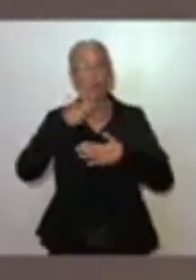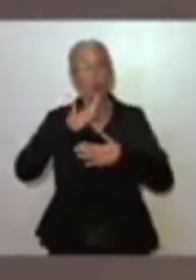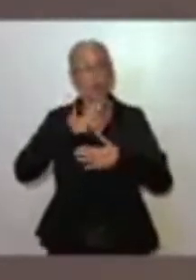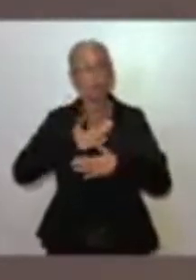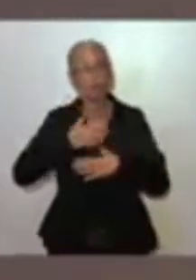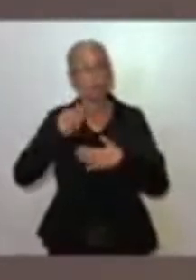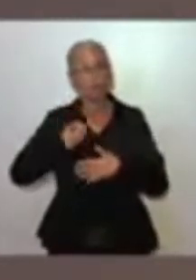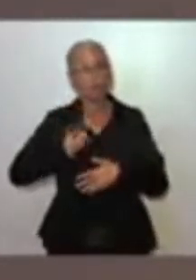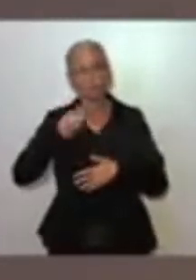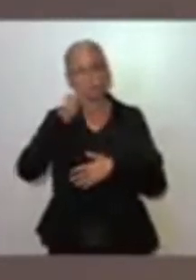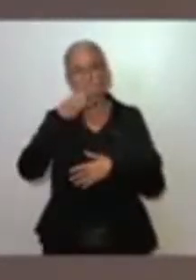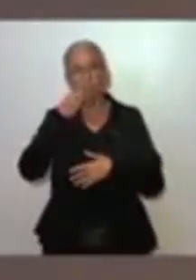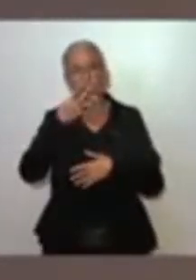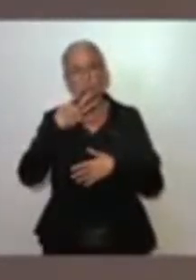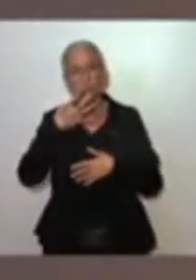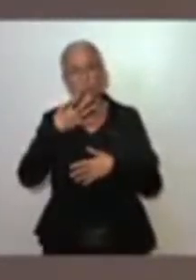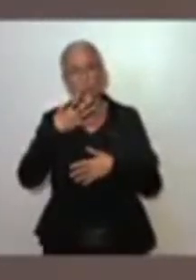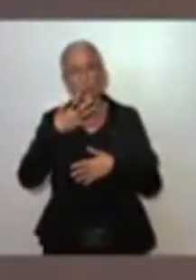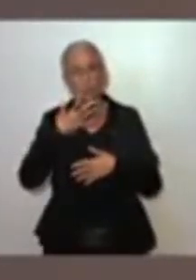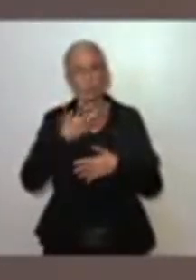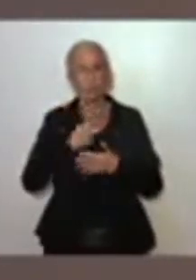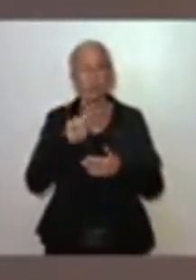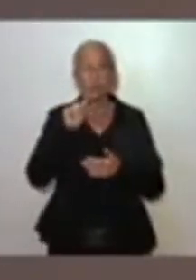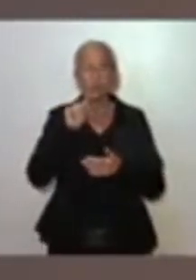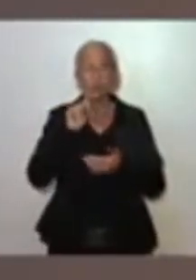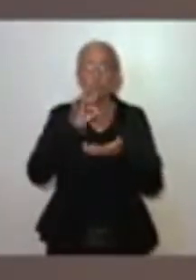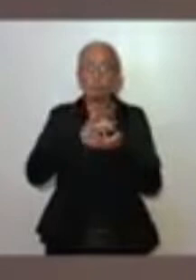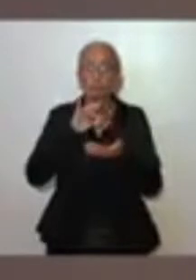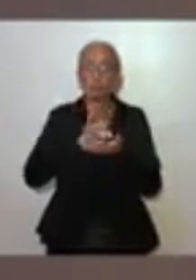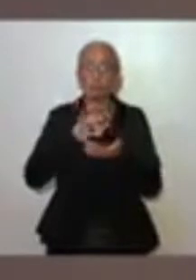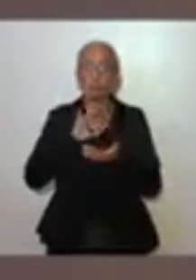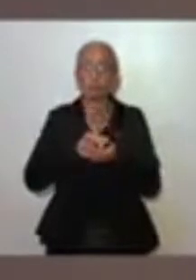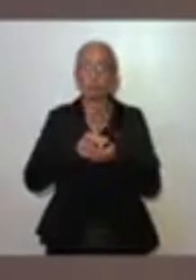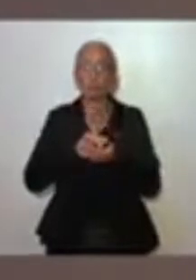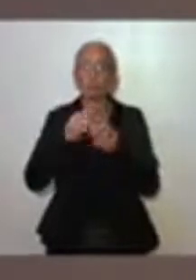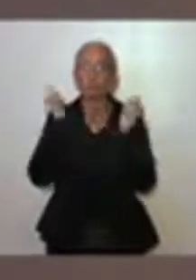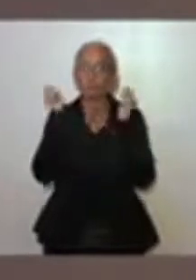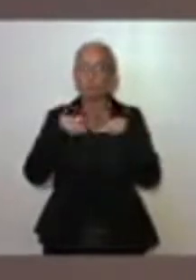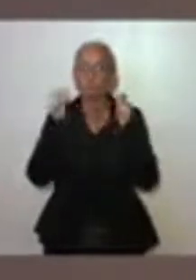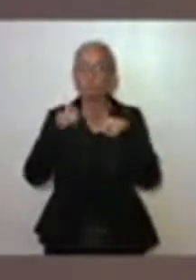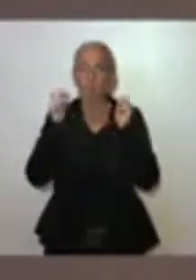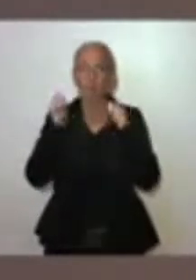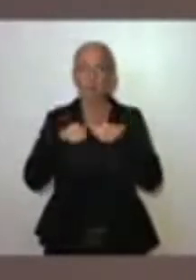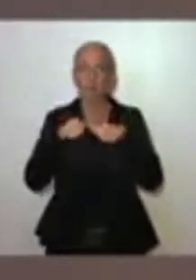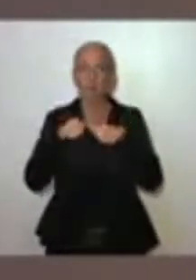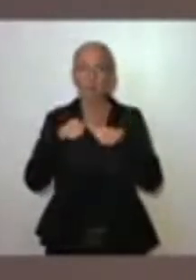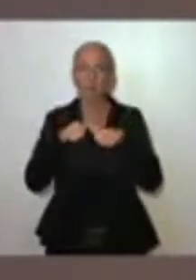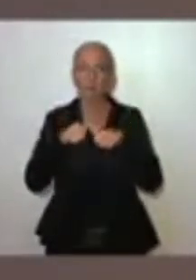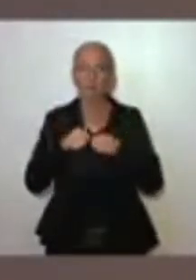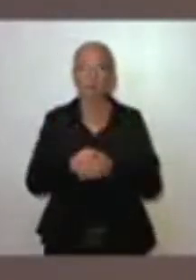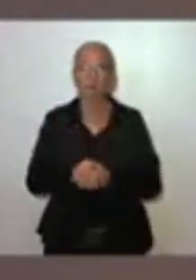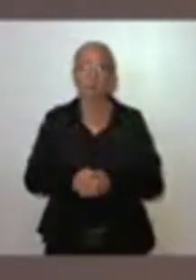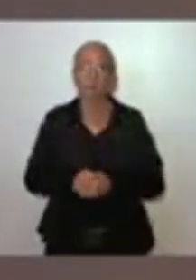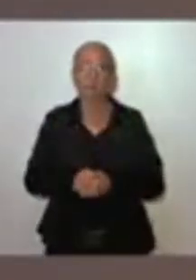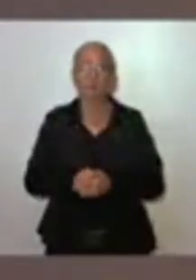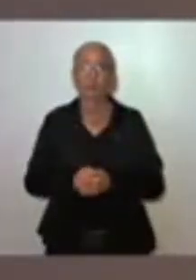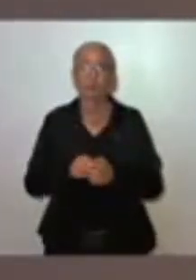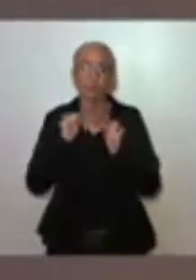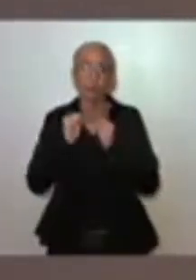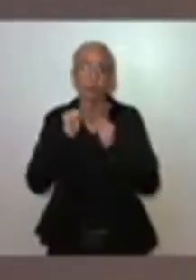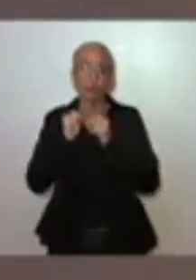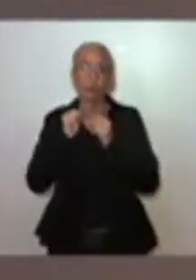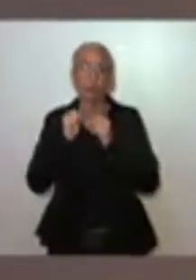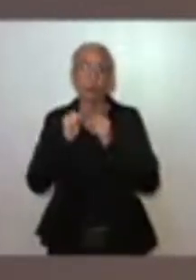sem privações é legítima e necessária eu diria e